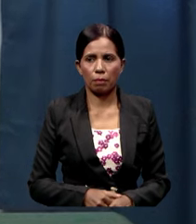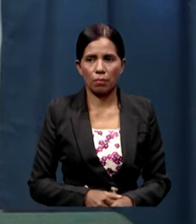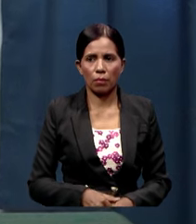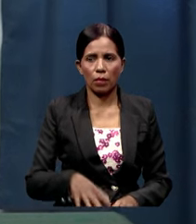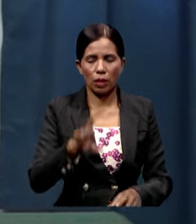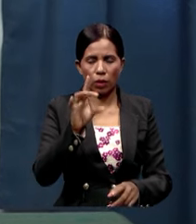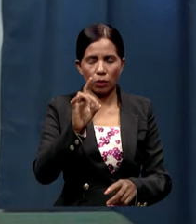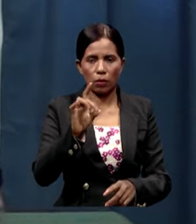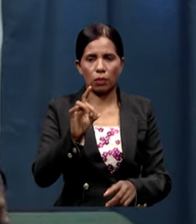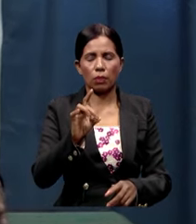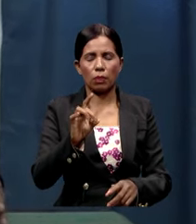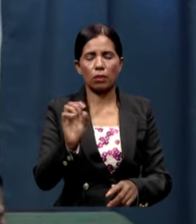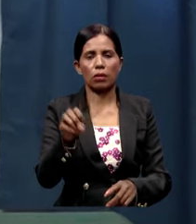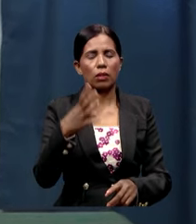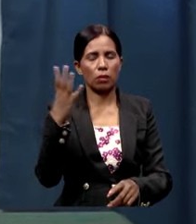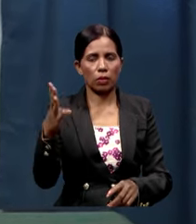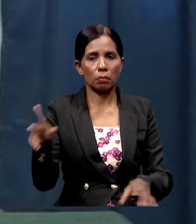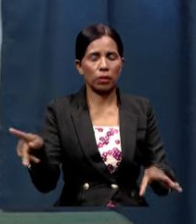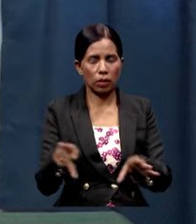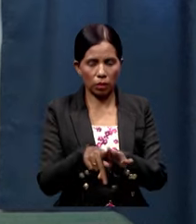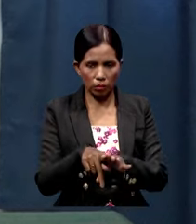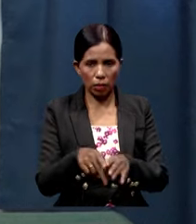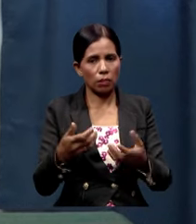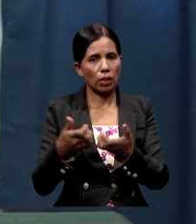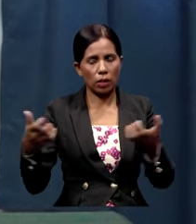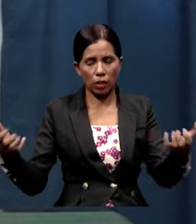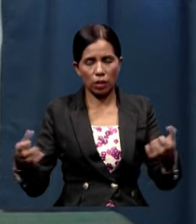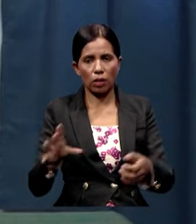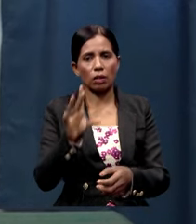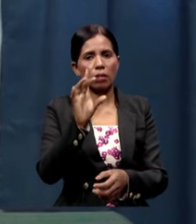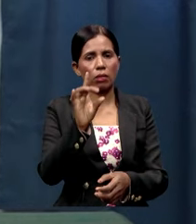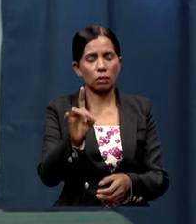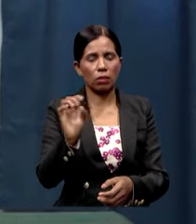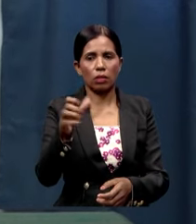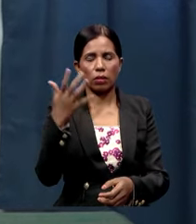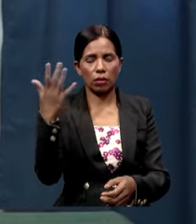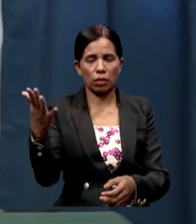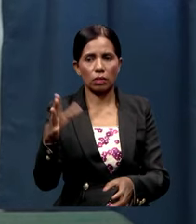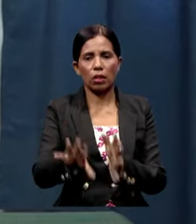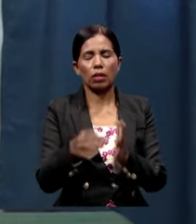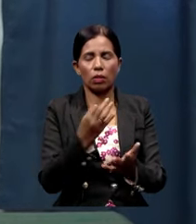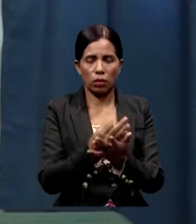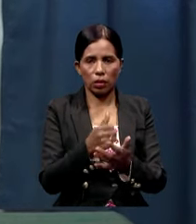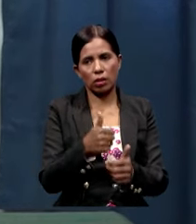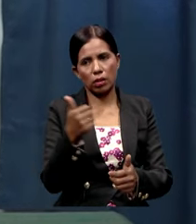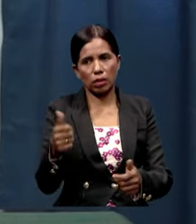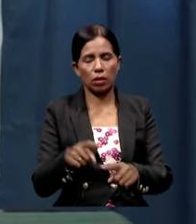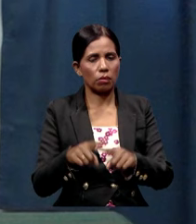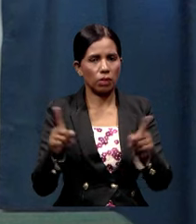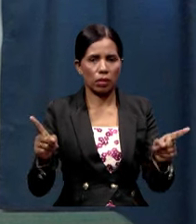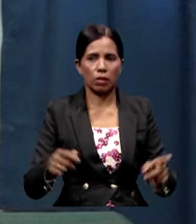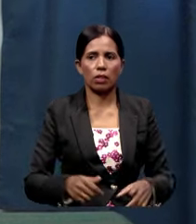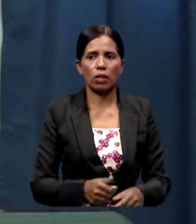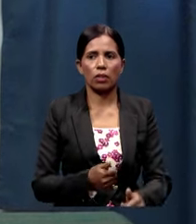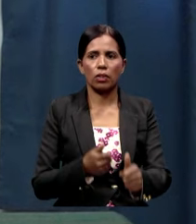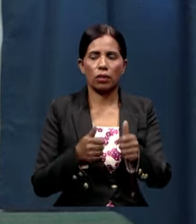8/14 de neve participação na botqueta queira 8/14 de neve dedicação exclusiva ou de estar pensando pode ser lugar botou na laneta tu